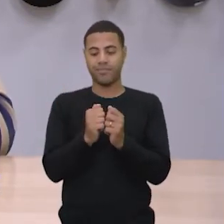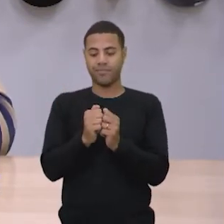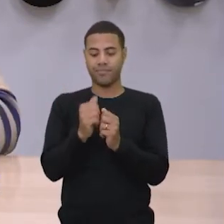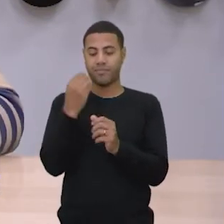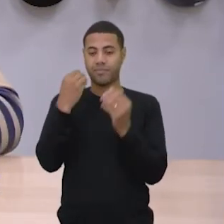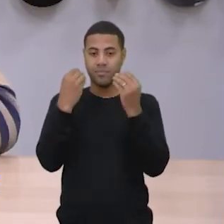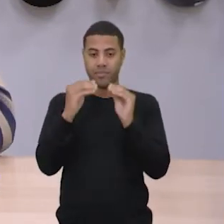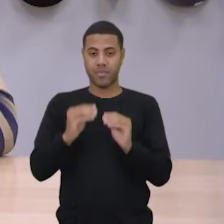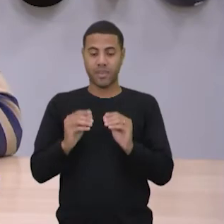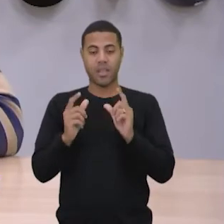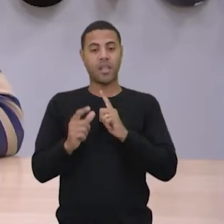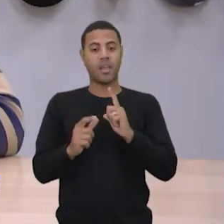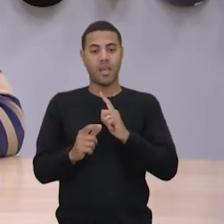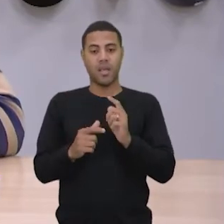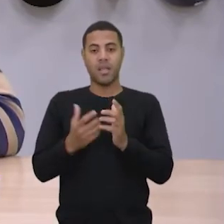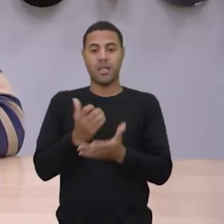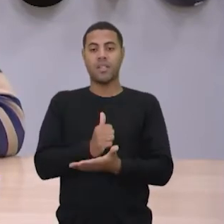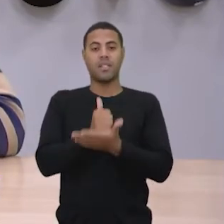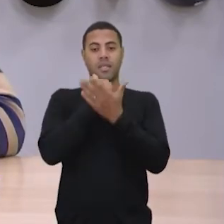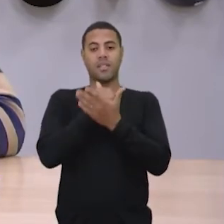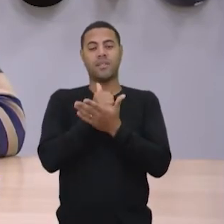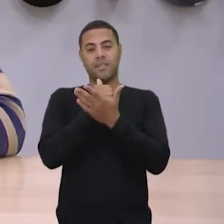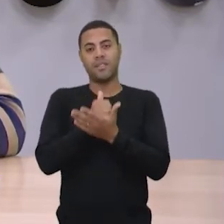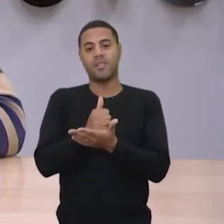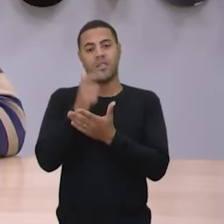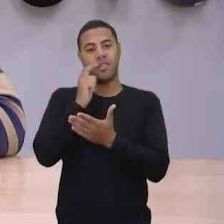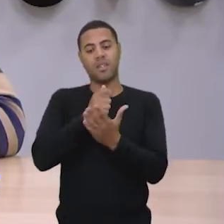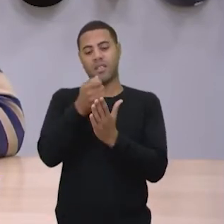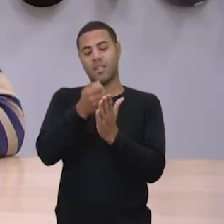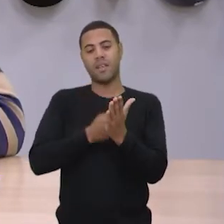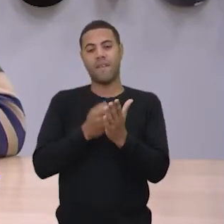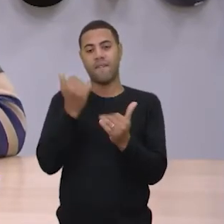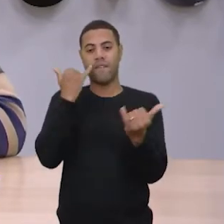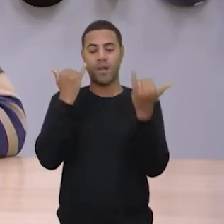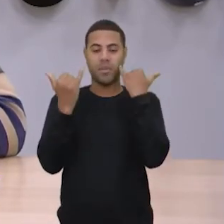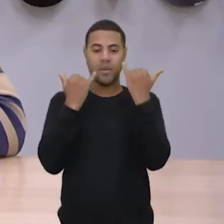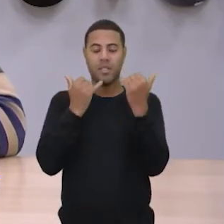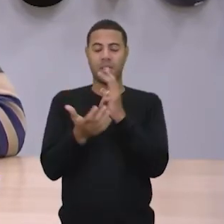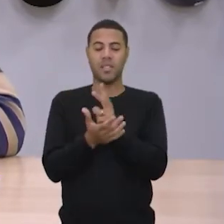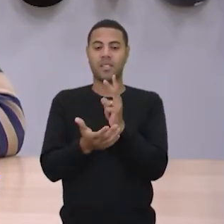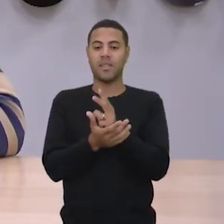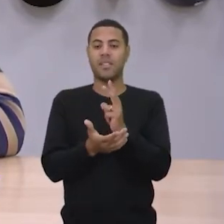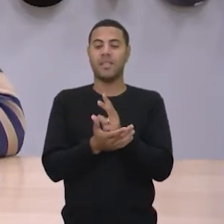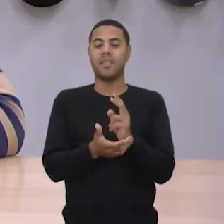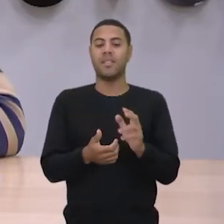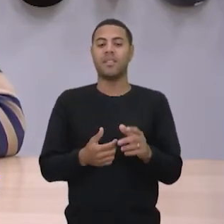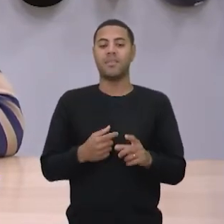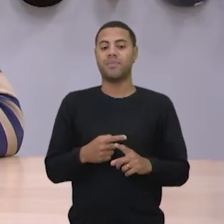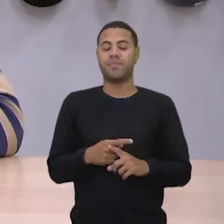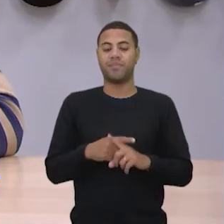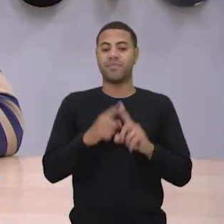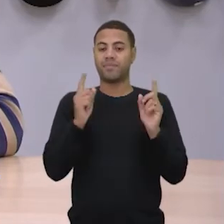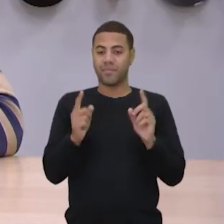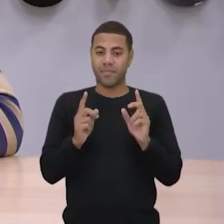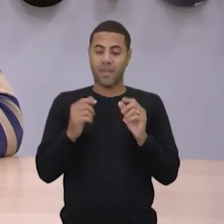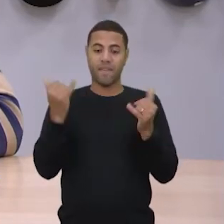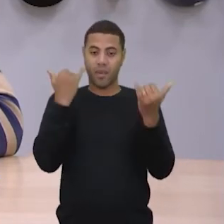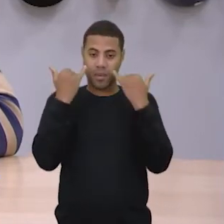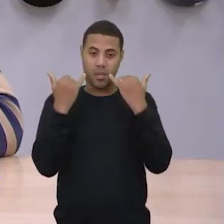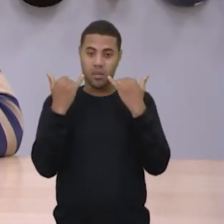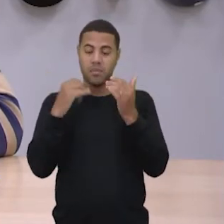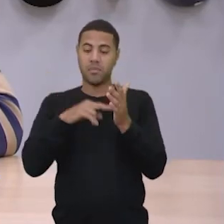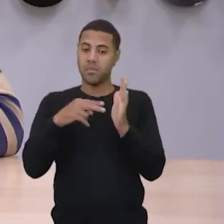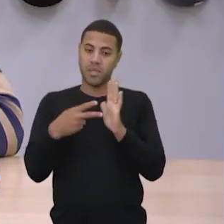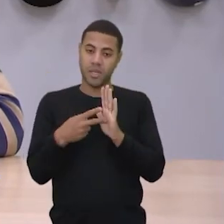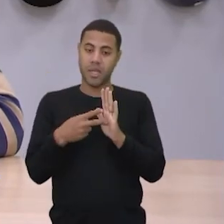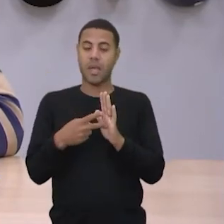temos programas de computadores aí que você pode tabelar essas informações, né? Mas informação é poder, é riqueza.